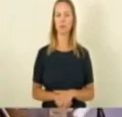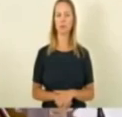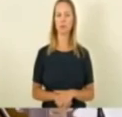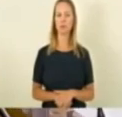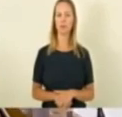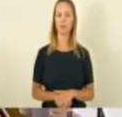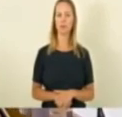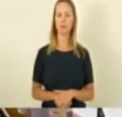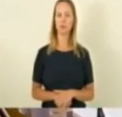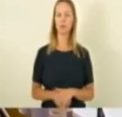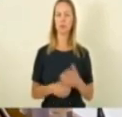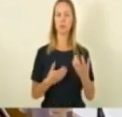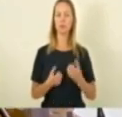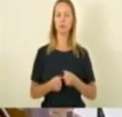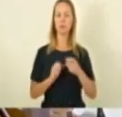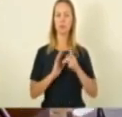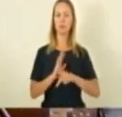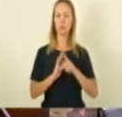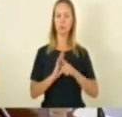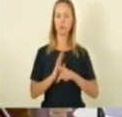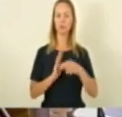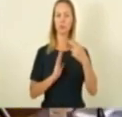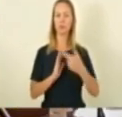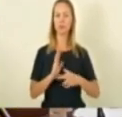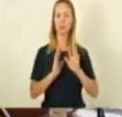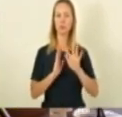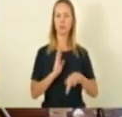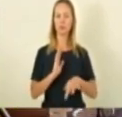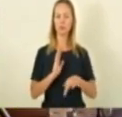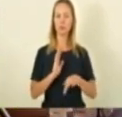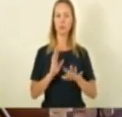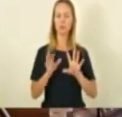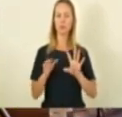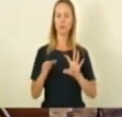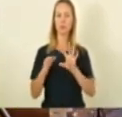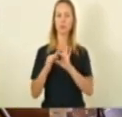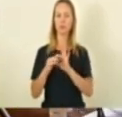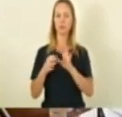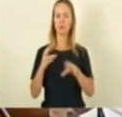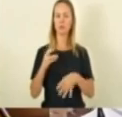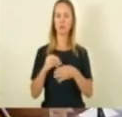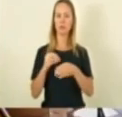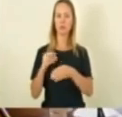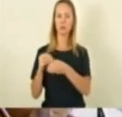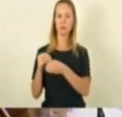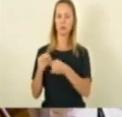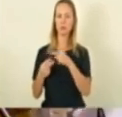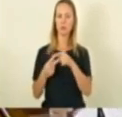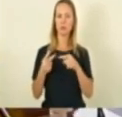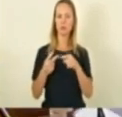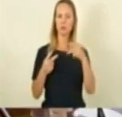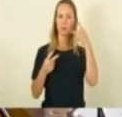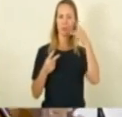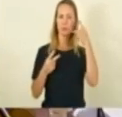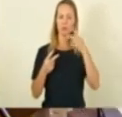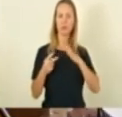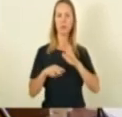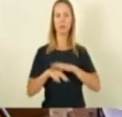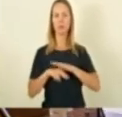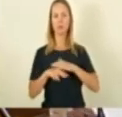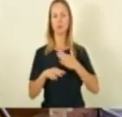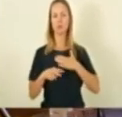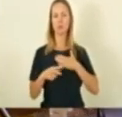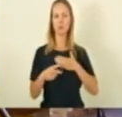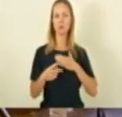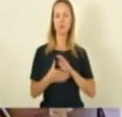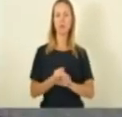avocar a matéria e dar pela aprovação da redação final conforme as duas emendas colocadas, tanto pela Procuradoria, tanto a emenda de minha autoria, e